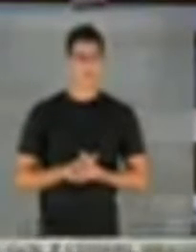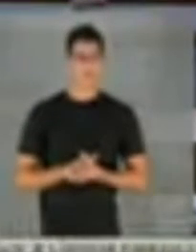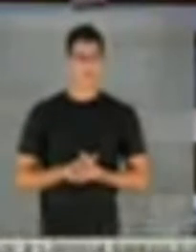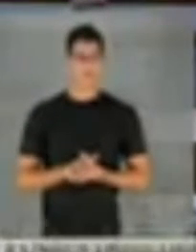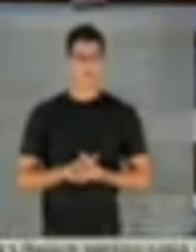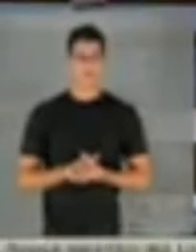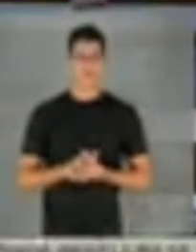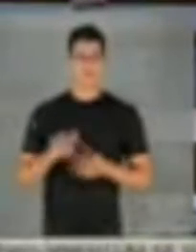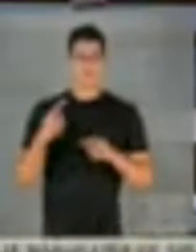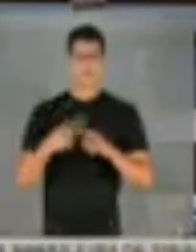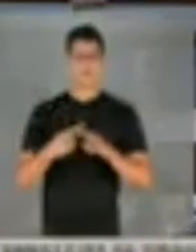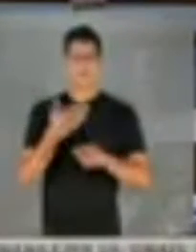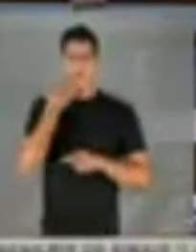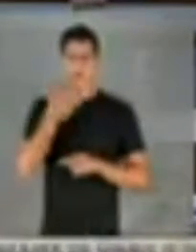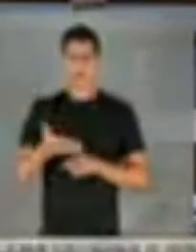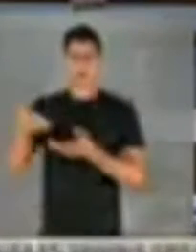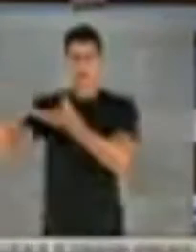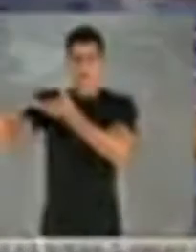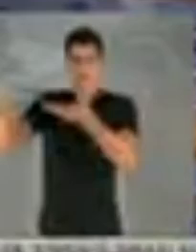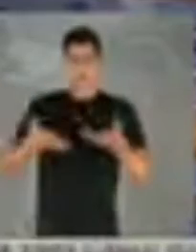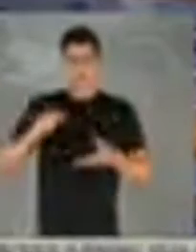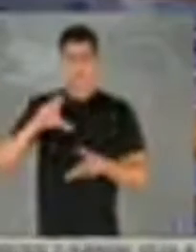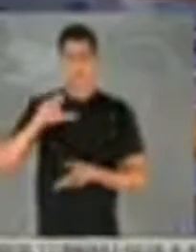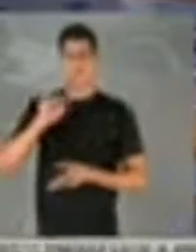Porque pediram para convocar o Carlos Wizard.